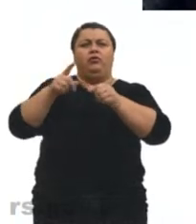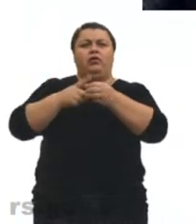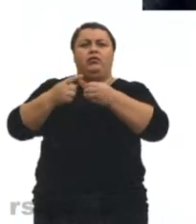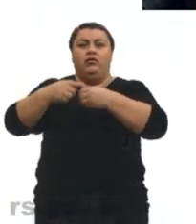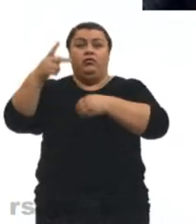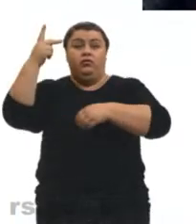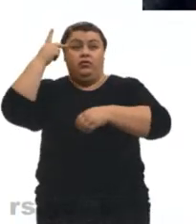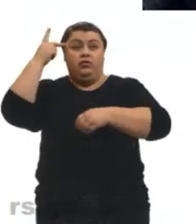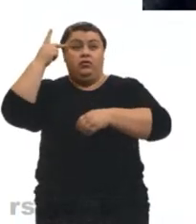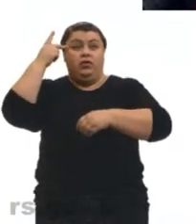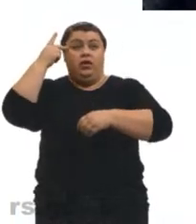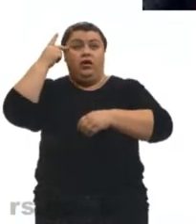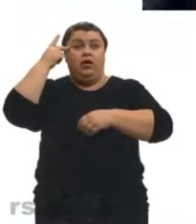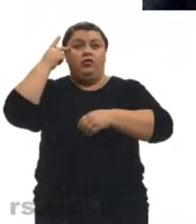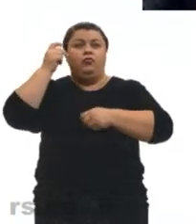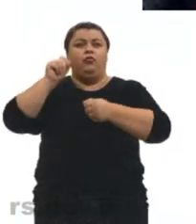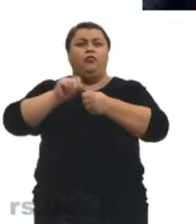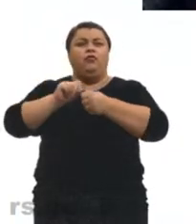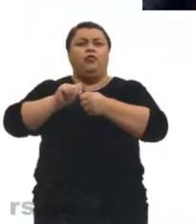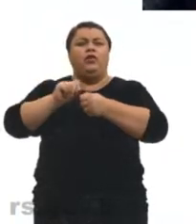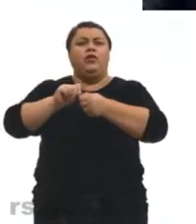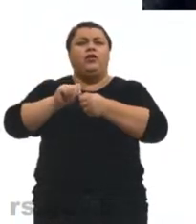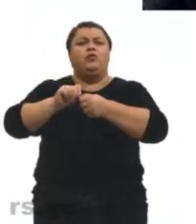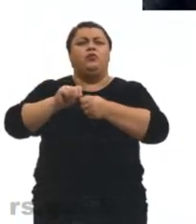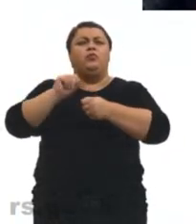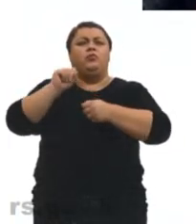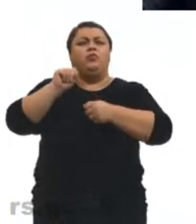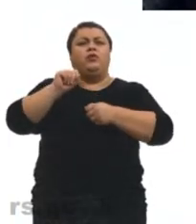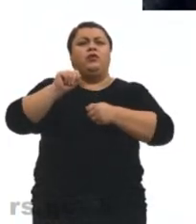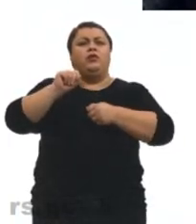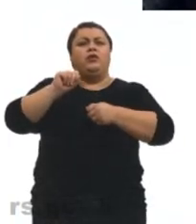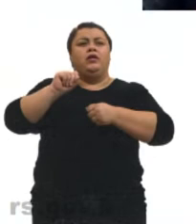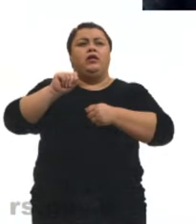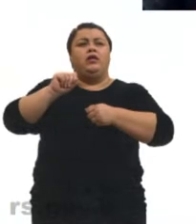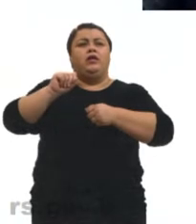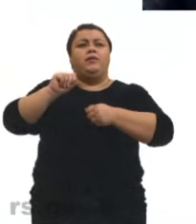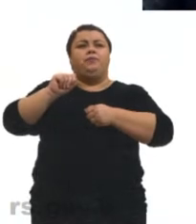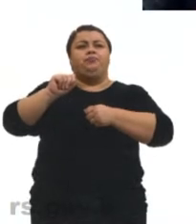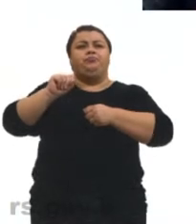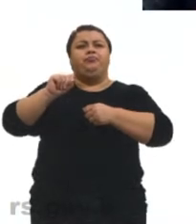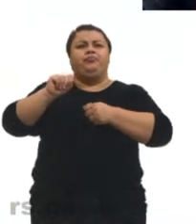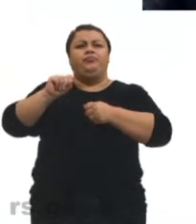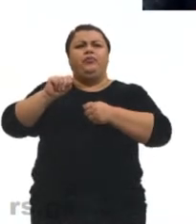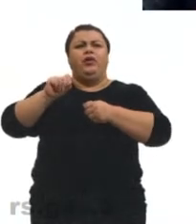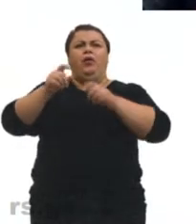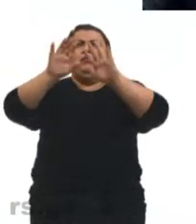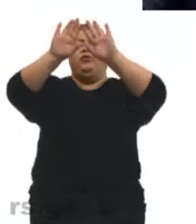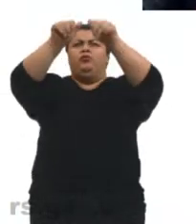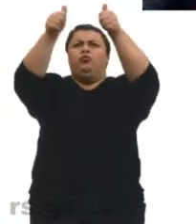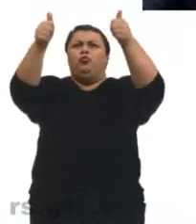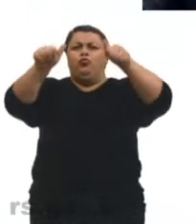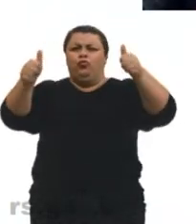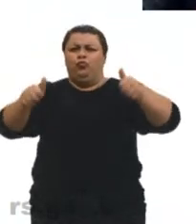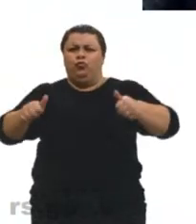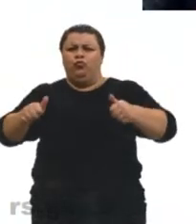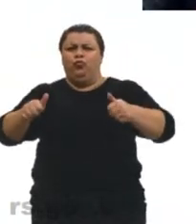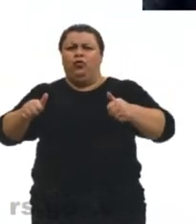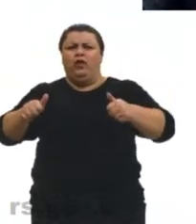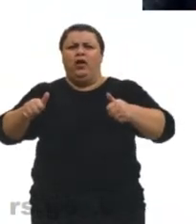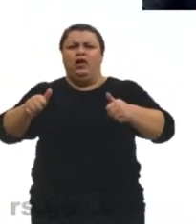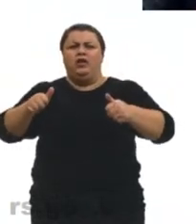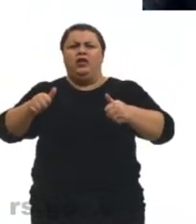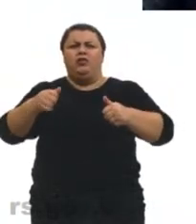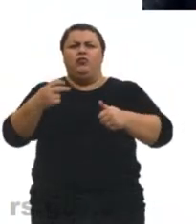Paulo é uma escultura enorme que tem 13 metros de altura e que em 24 de julho do ano passado essa